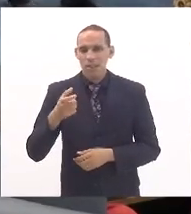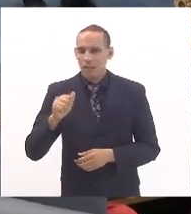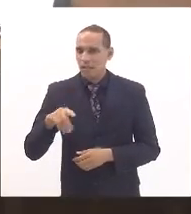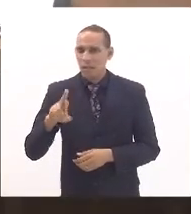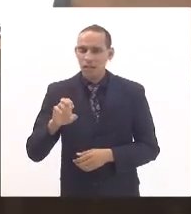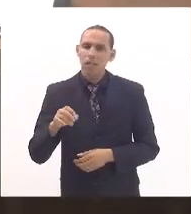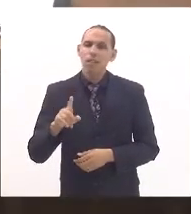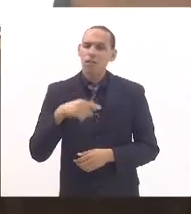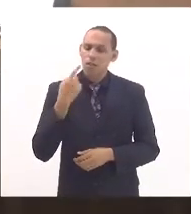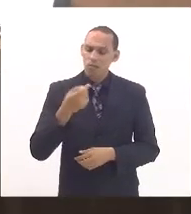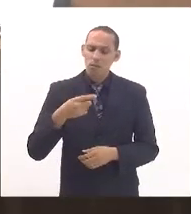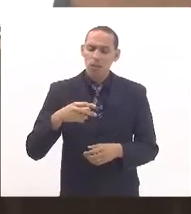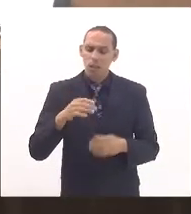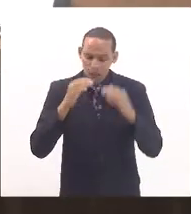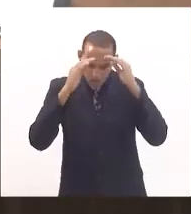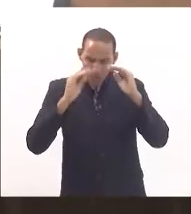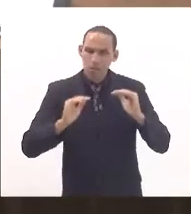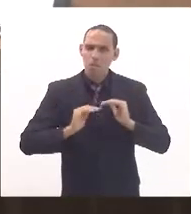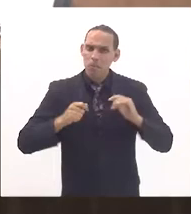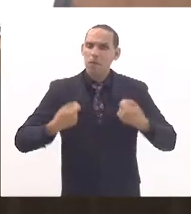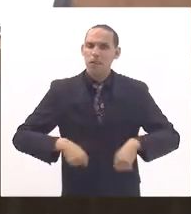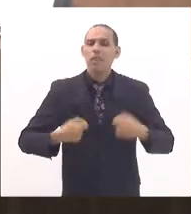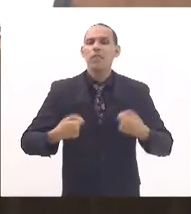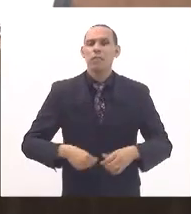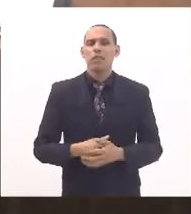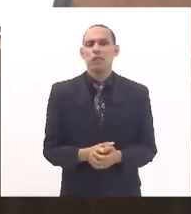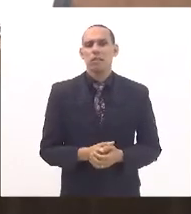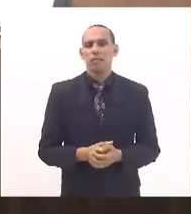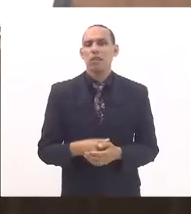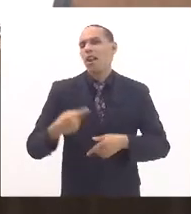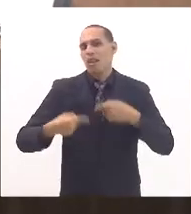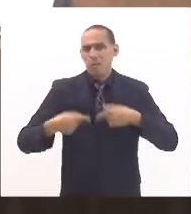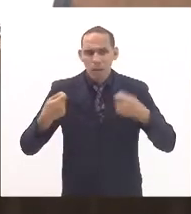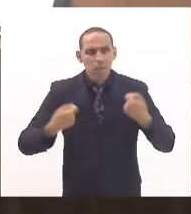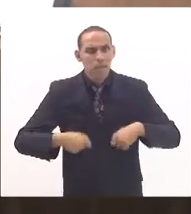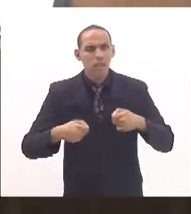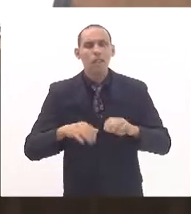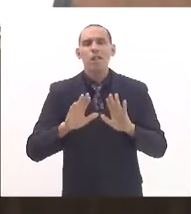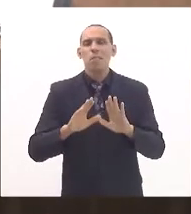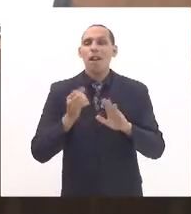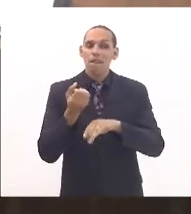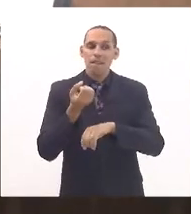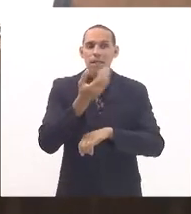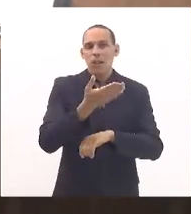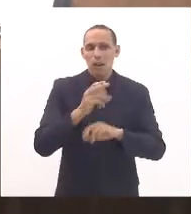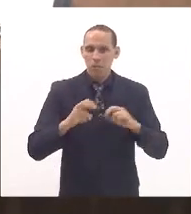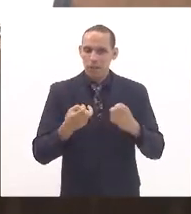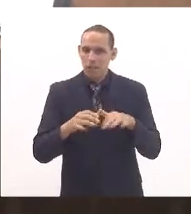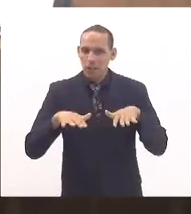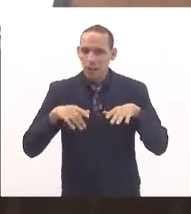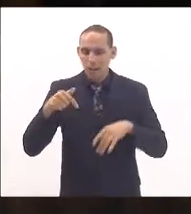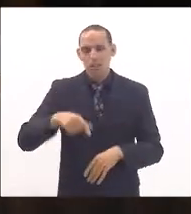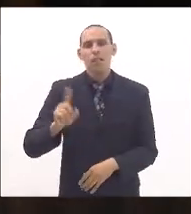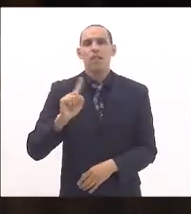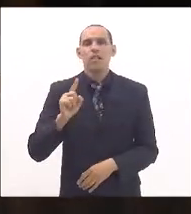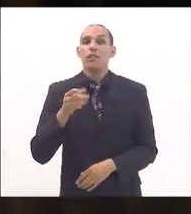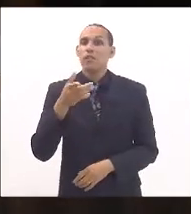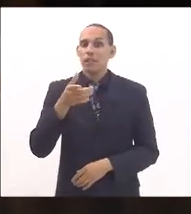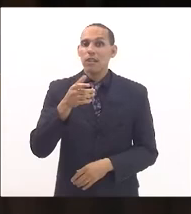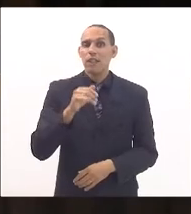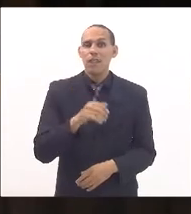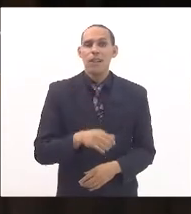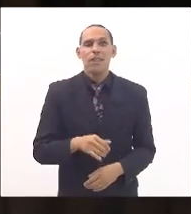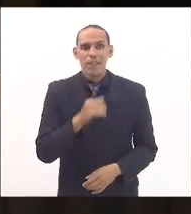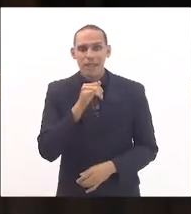fazer respeitado e esse debate é necessário, mas ele tem que acontecer fora do plenário, verdade. Não aqui no meio da ordem Vossa do dia. Vossa Excelência tem que dar exemplo. Vem